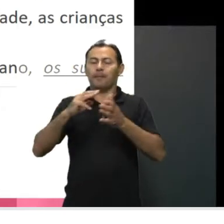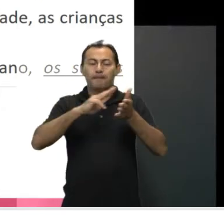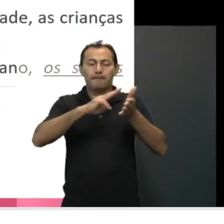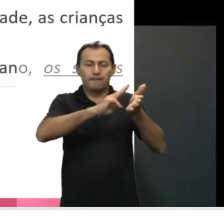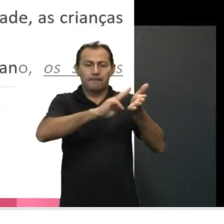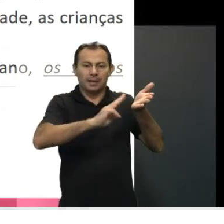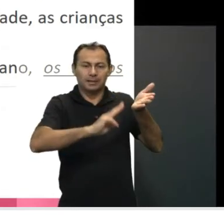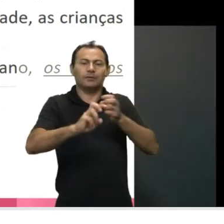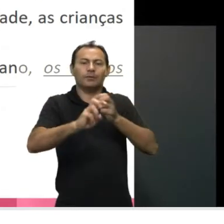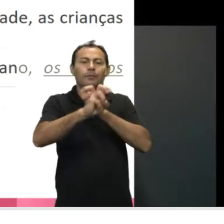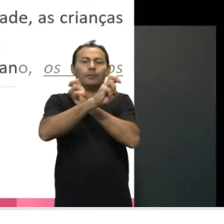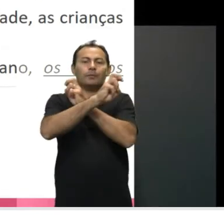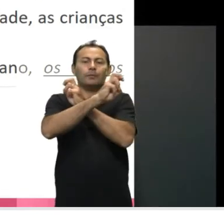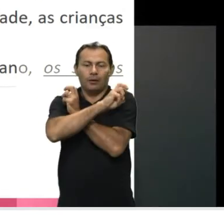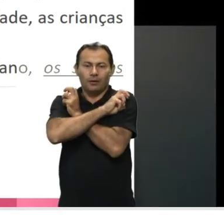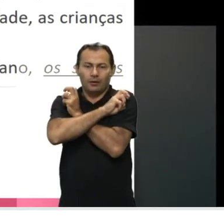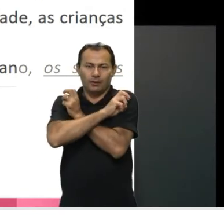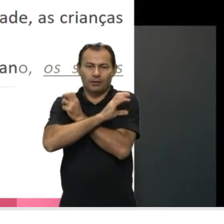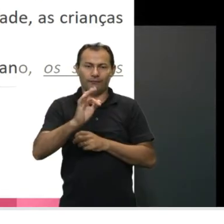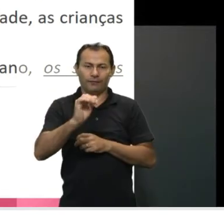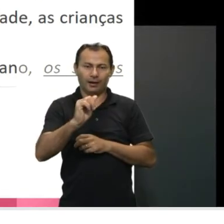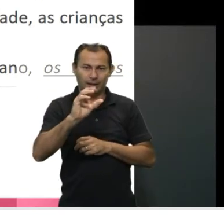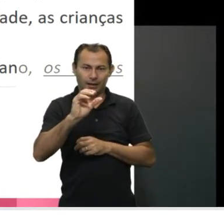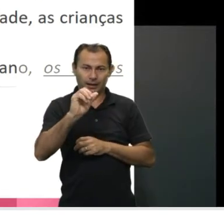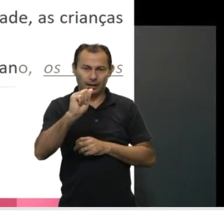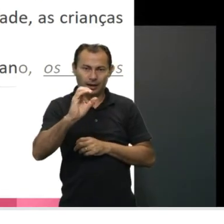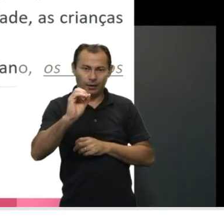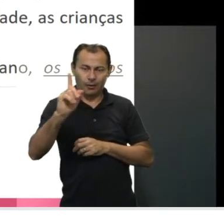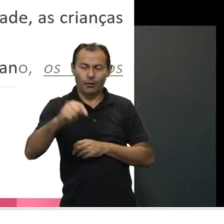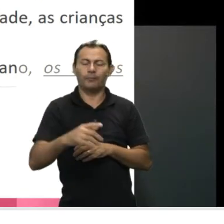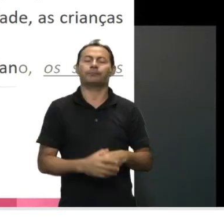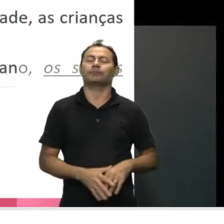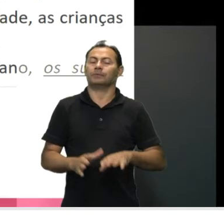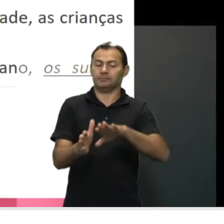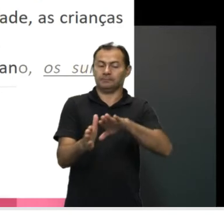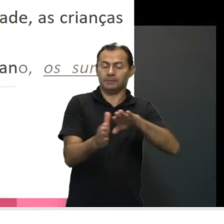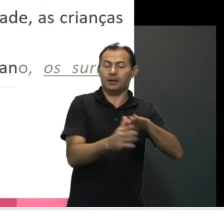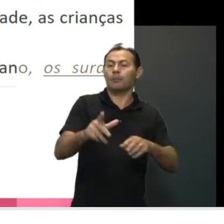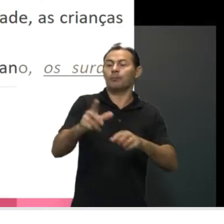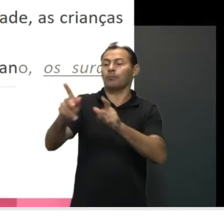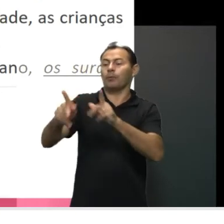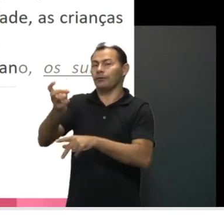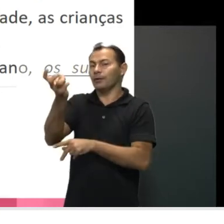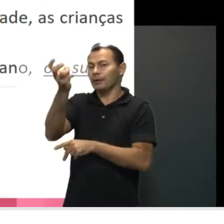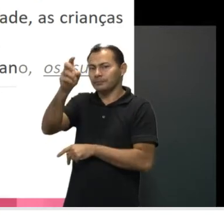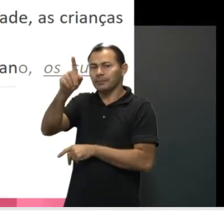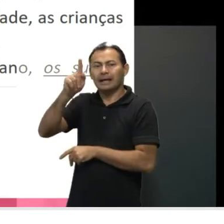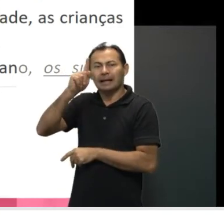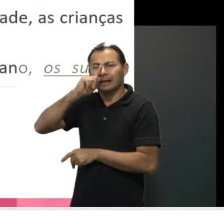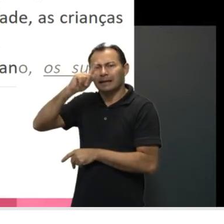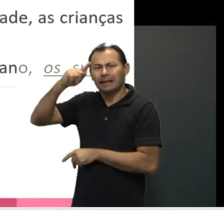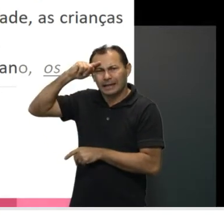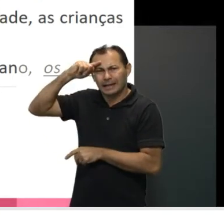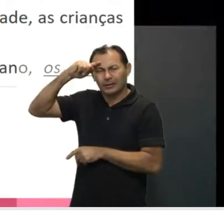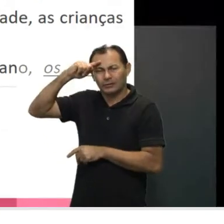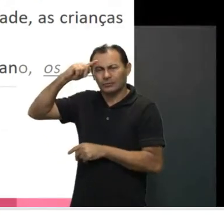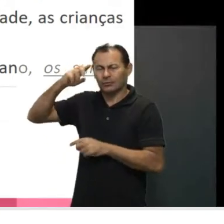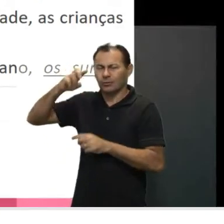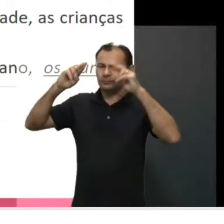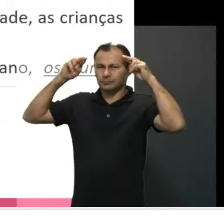as pessoas, tá? Já os gregos, não. Eles condenavam os surdos à morte, uma vez que eles